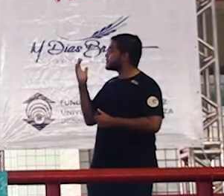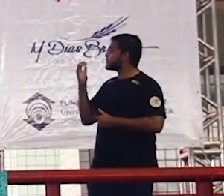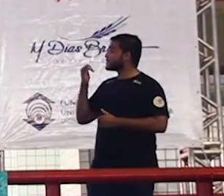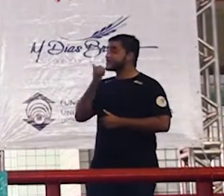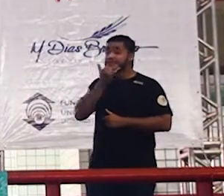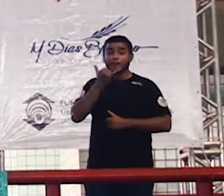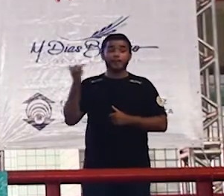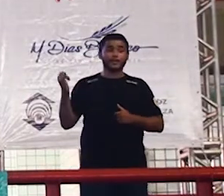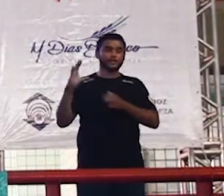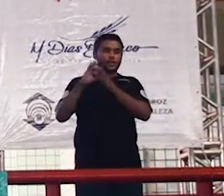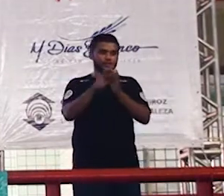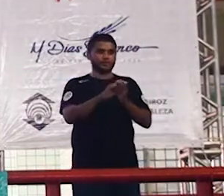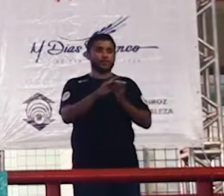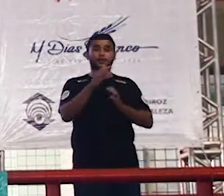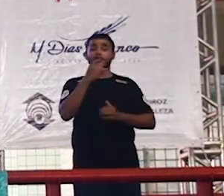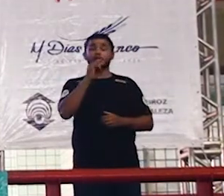pinguim,